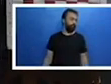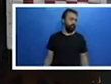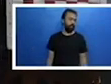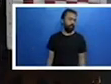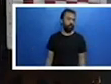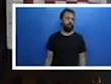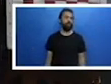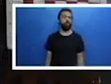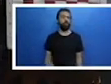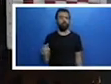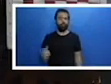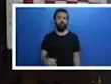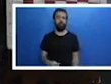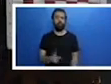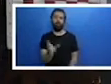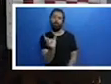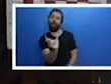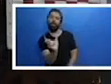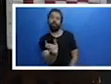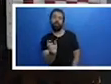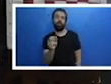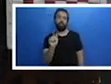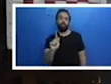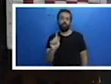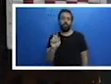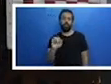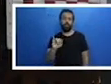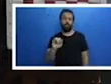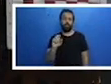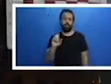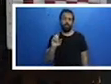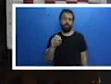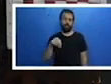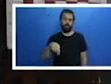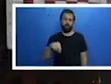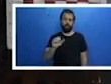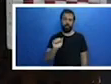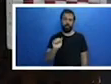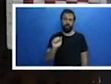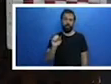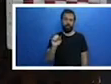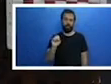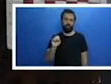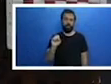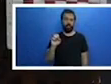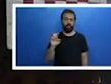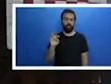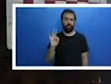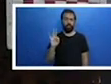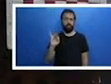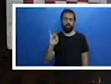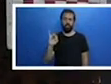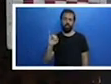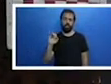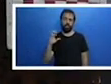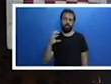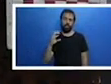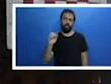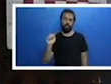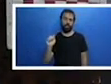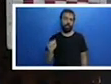Então, a palavra ginástica, né, ela surgiu do grego ginástica. Então, que significa o quê? É uma arte